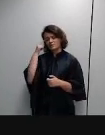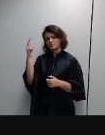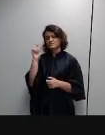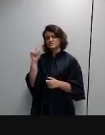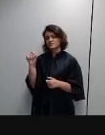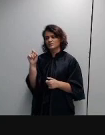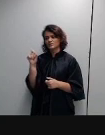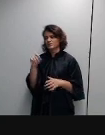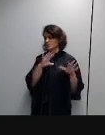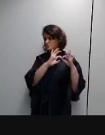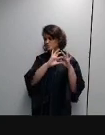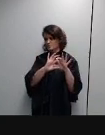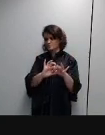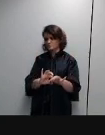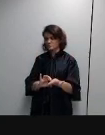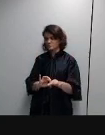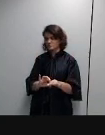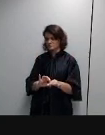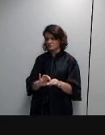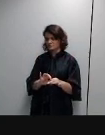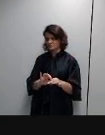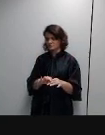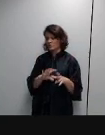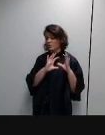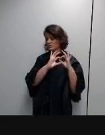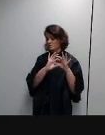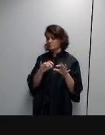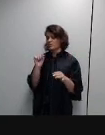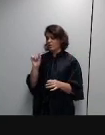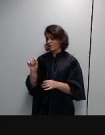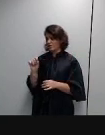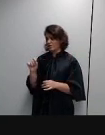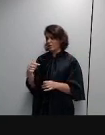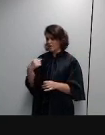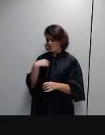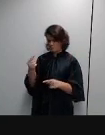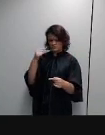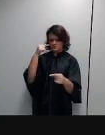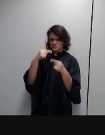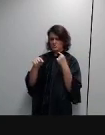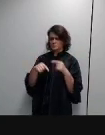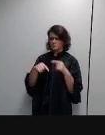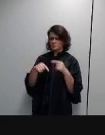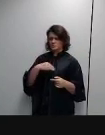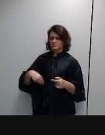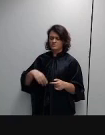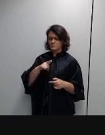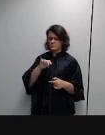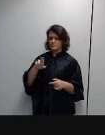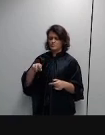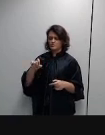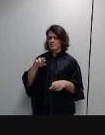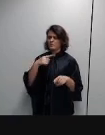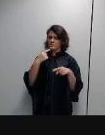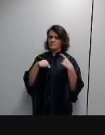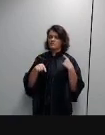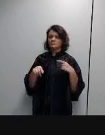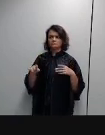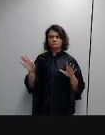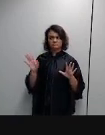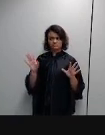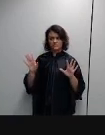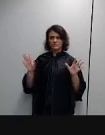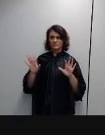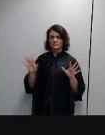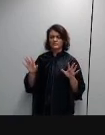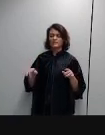contexto e eu não estou descordando do início do gel apenas porque ele não avisou que eu não avisei